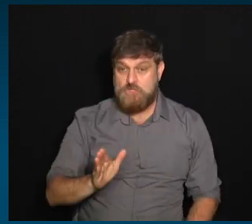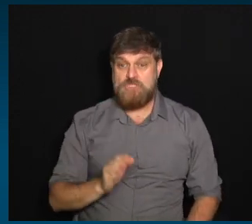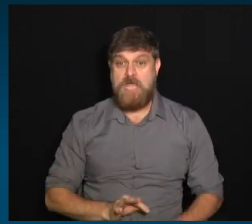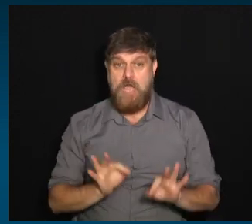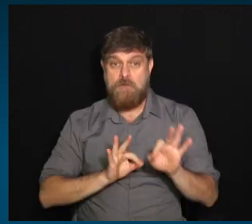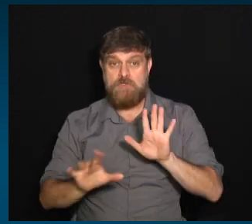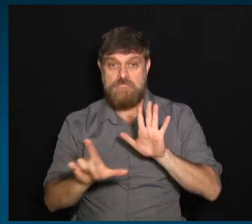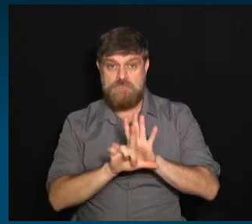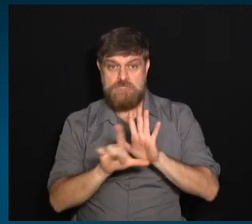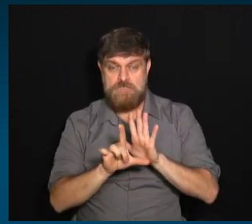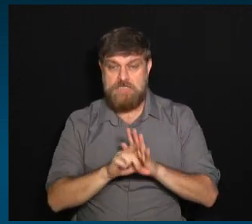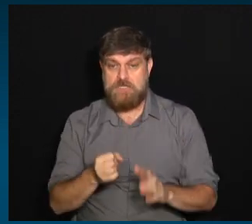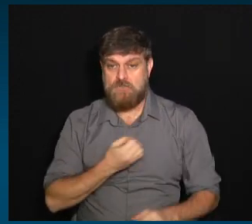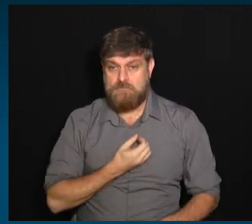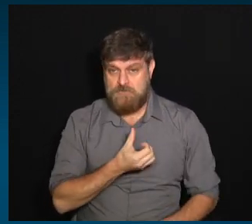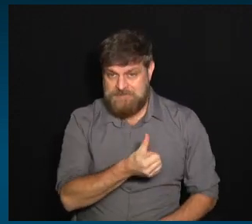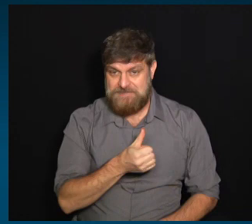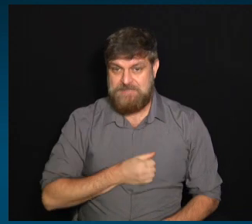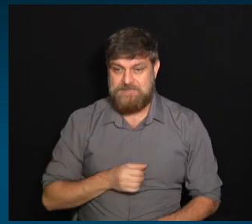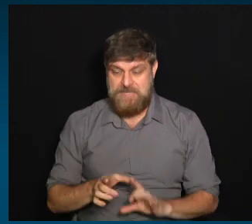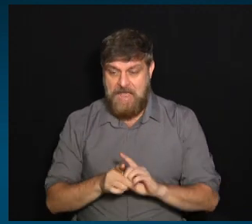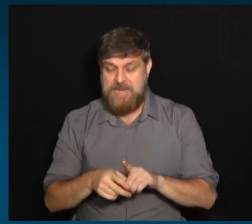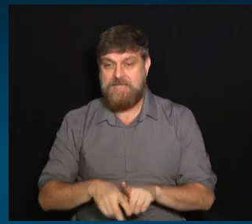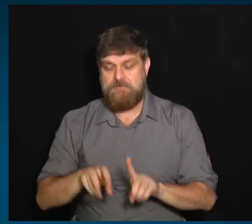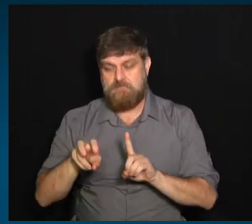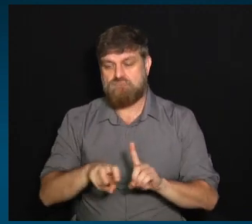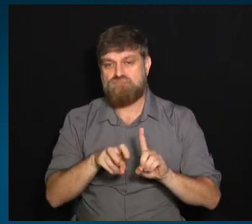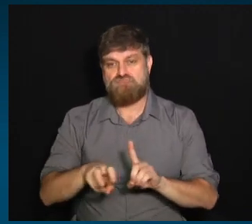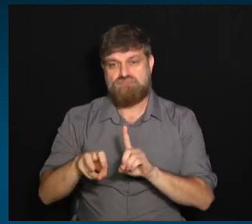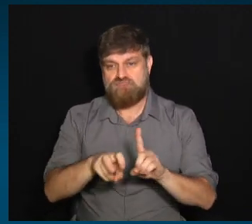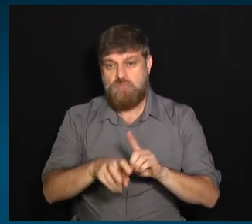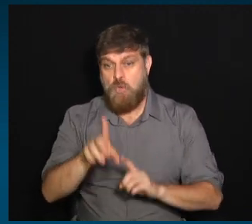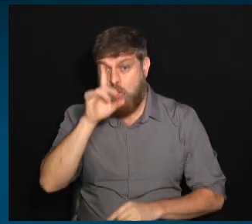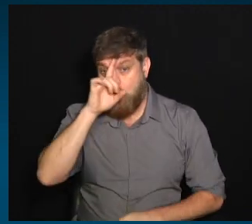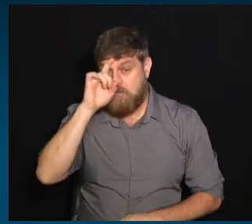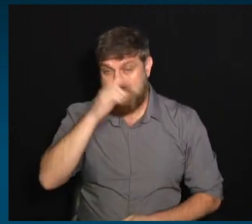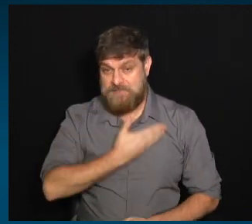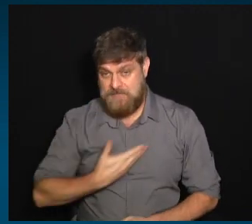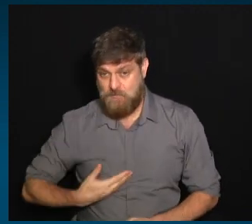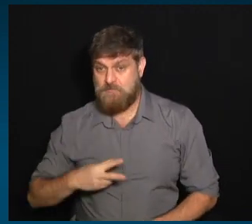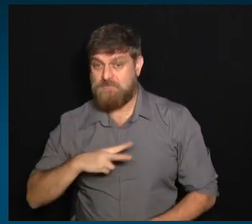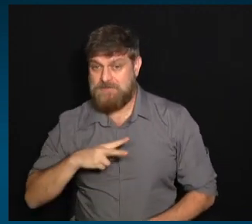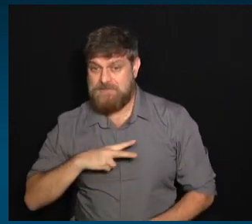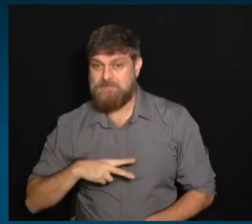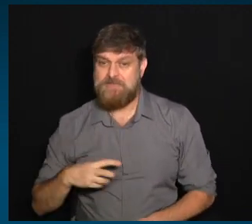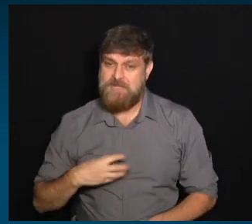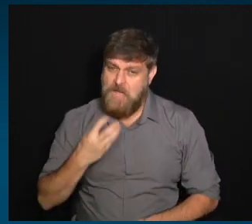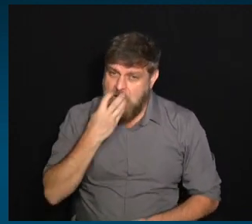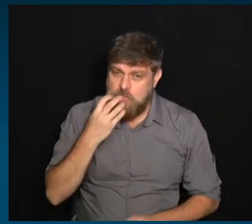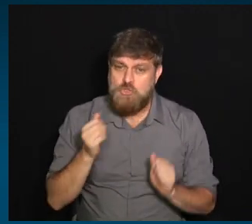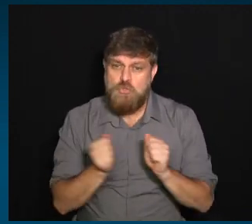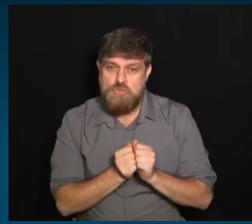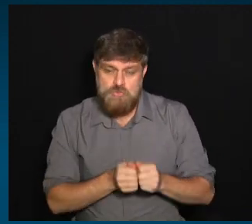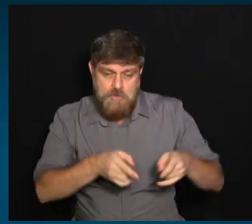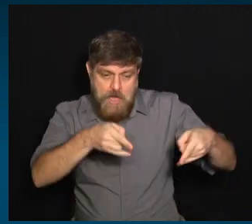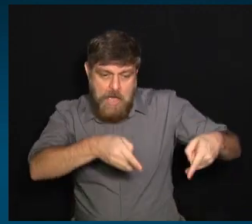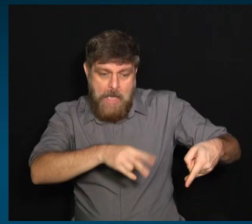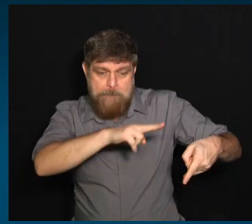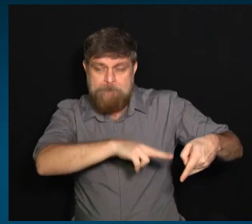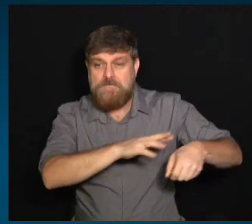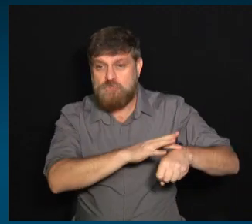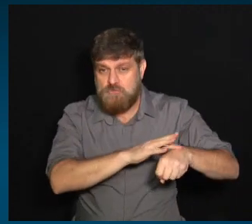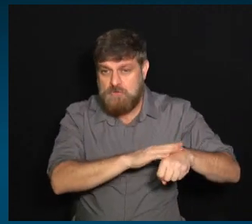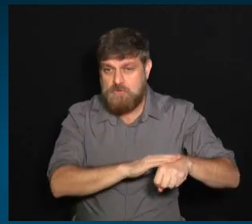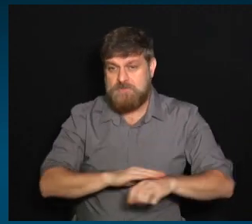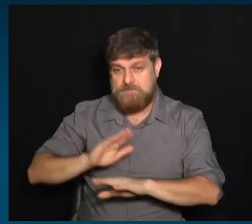lei que aborda a liberação da entrada de animais de estimação em hospitais públicos e privados para visitas a pacientes internados é